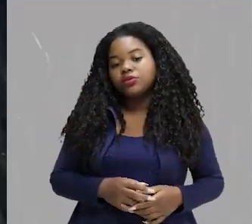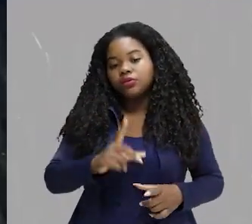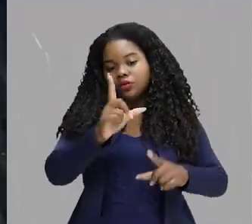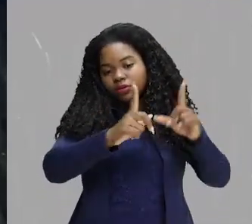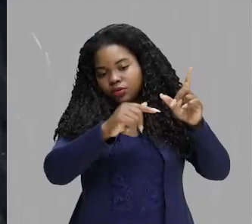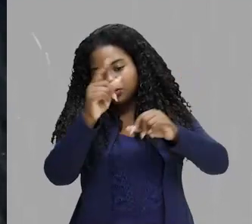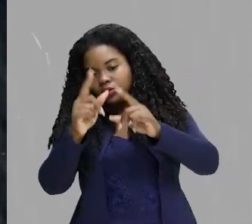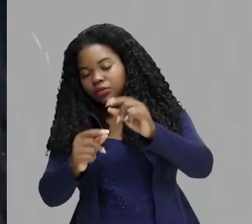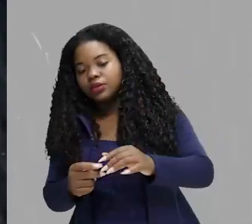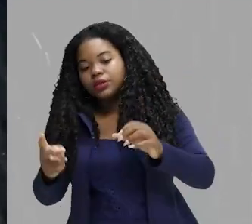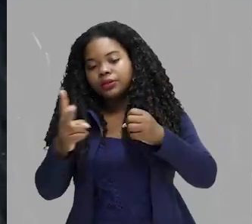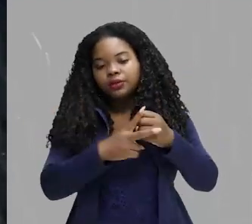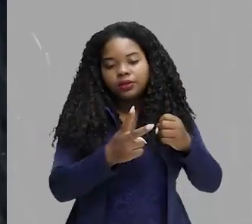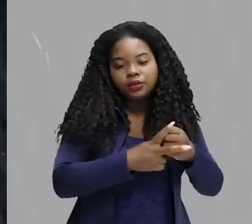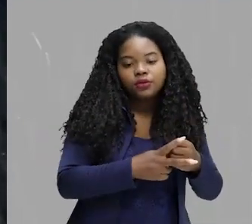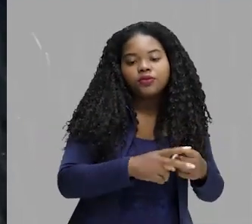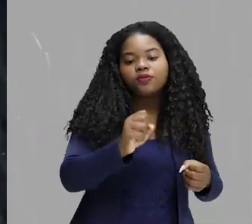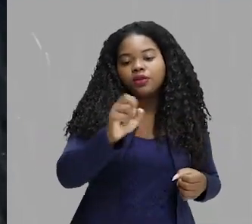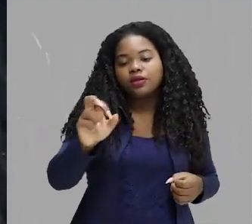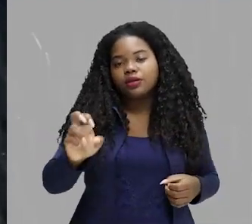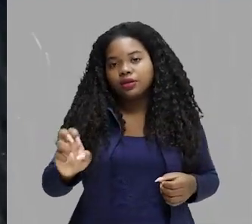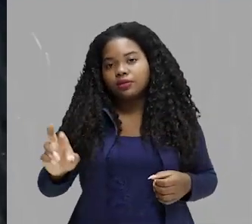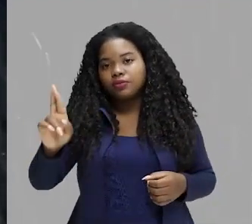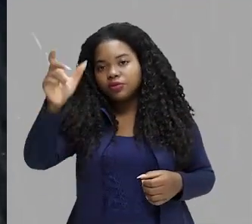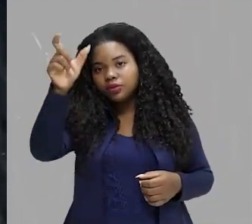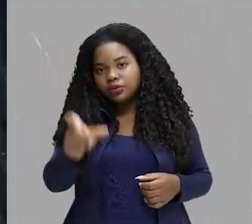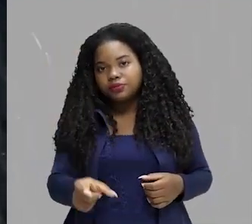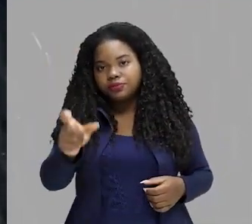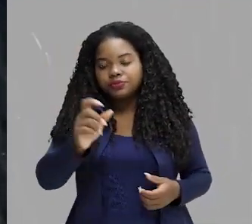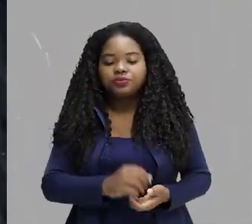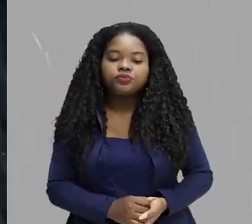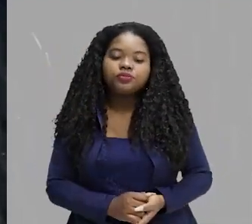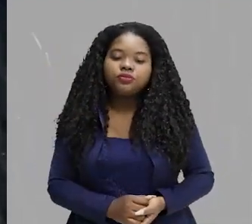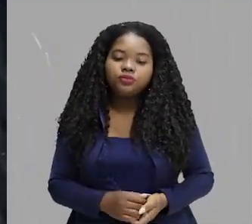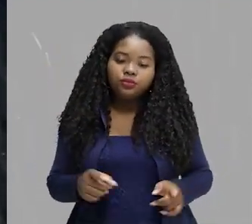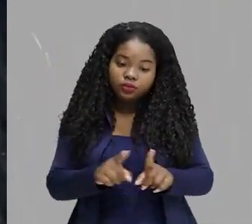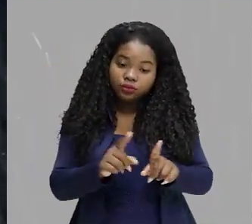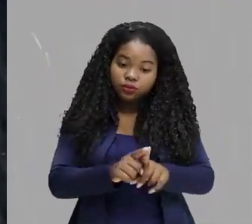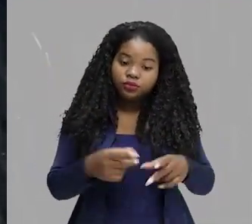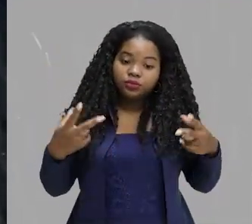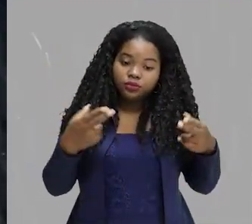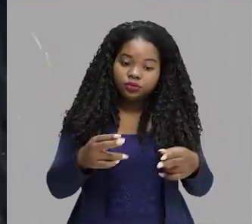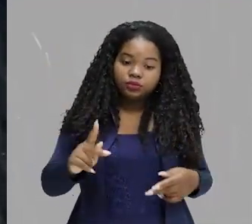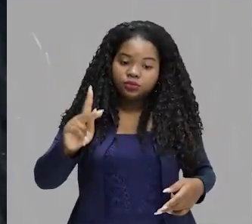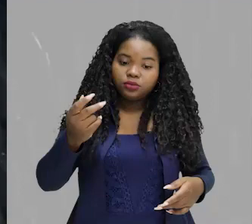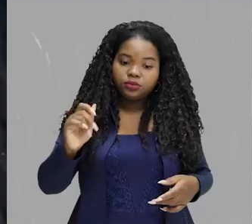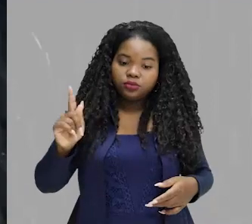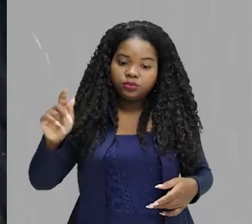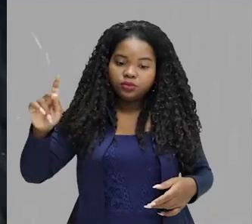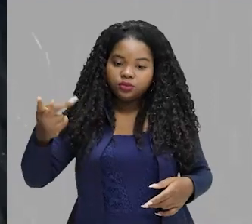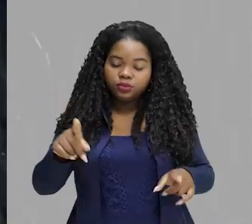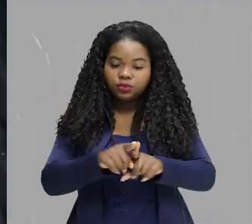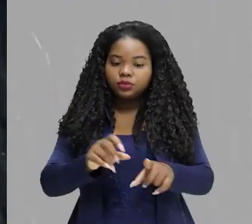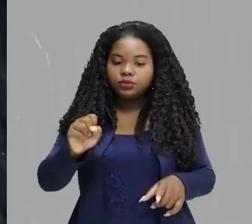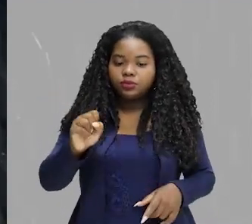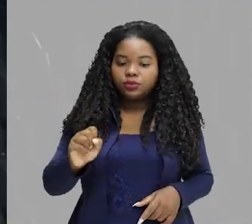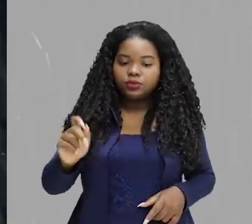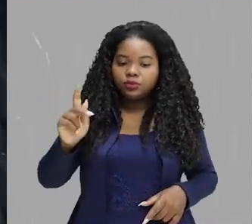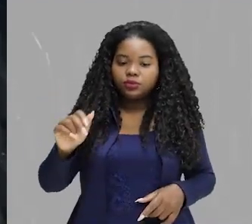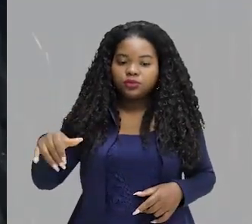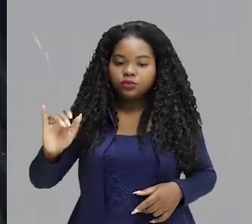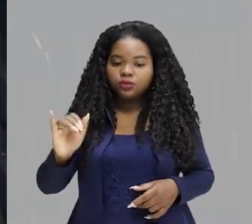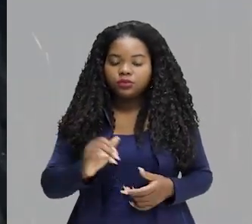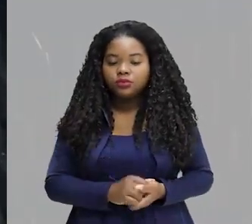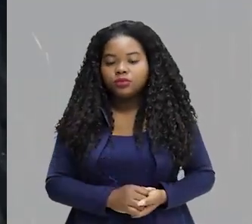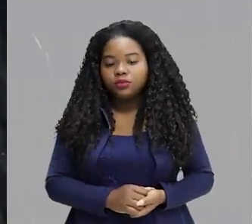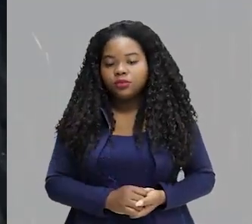e o verbo ser ou estar. Mesma coisa se aplica com a palavra high e a palavra sky. Tá? E